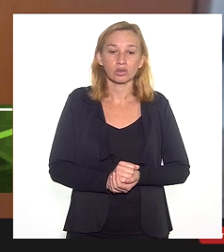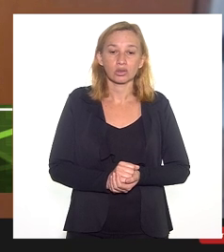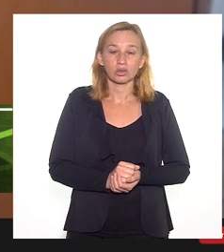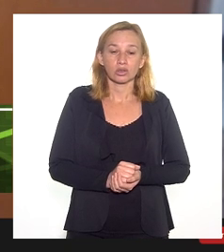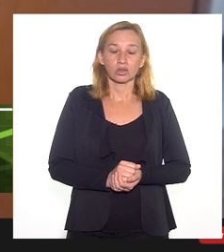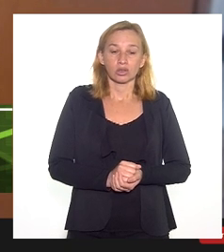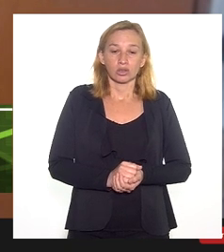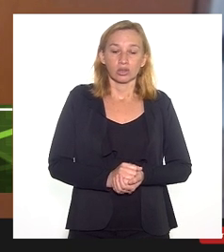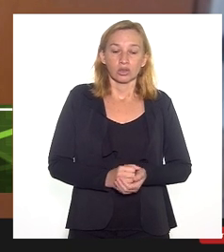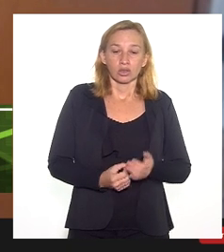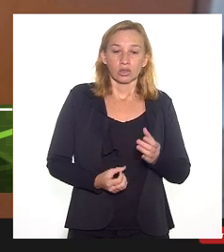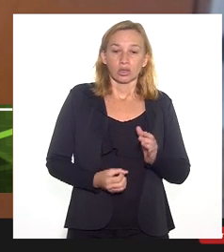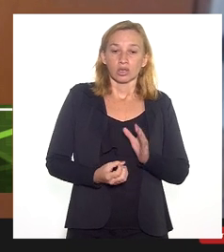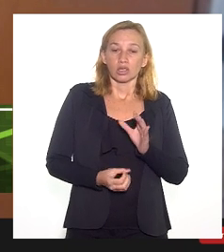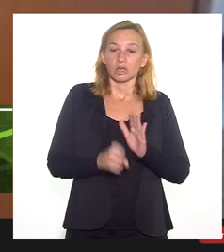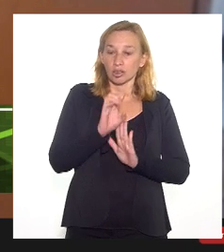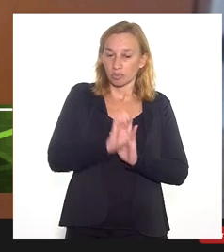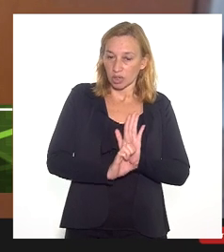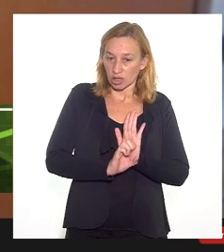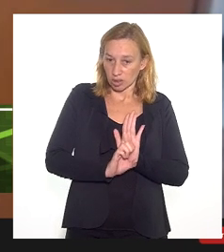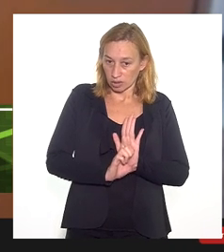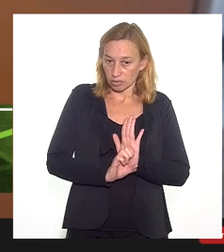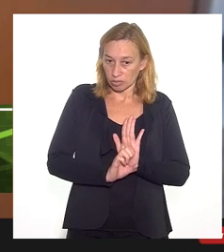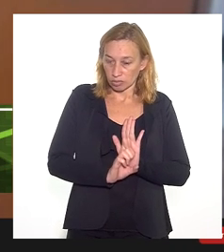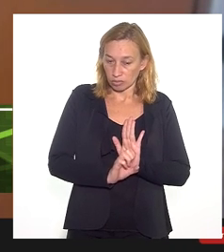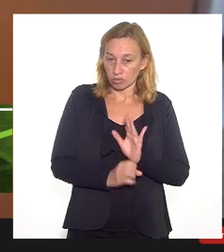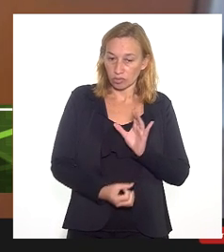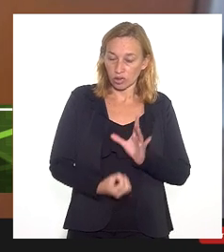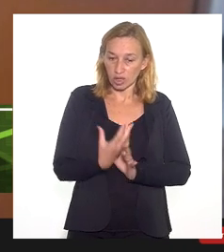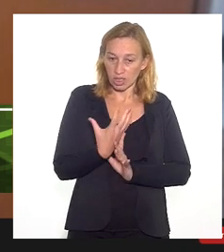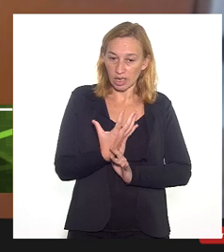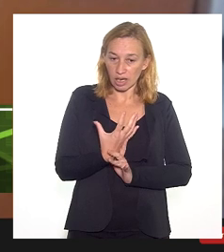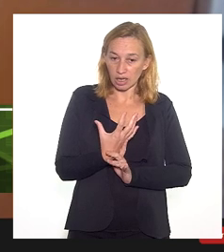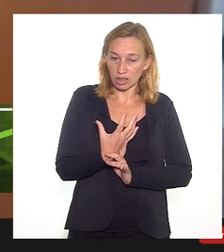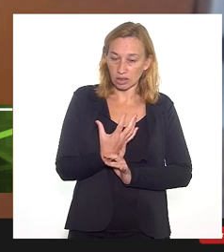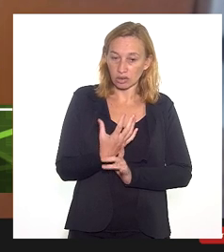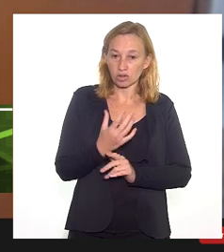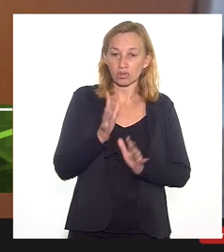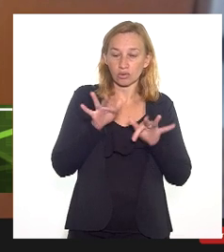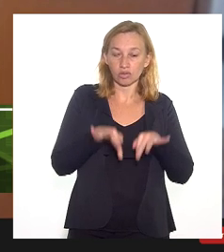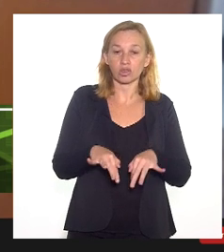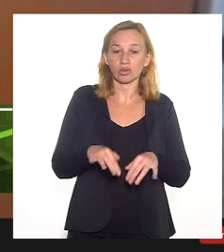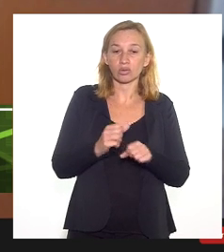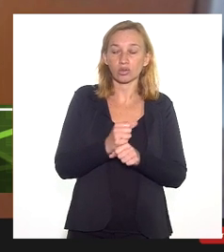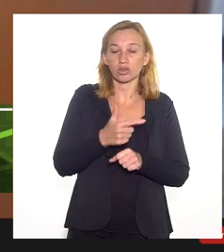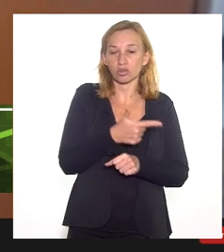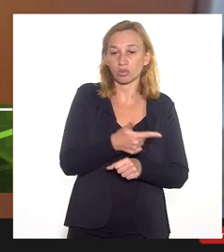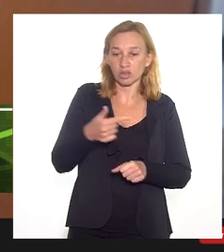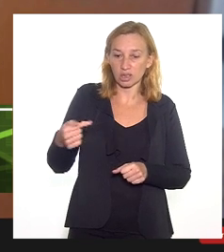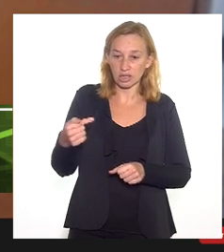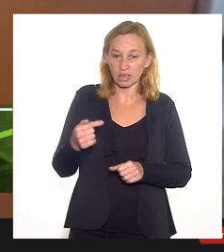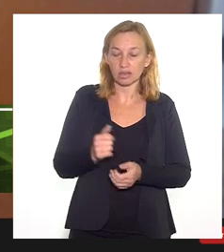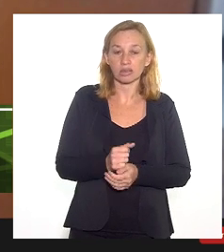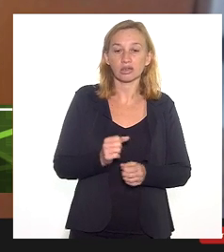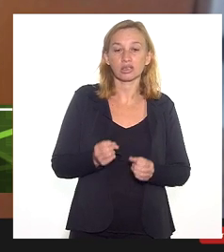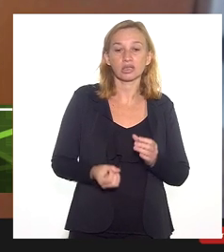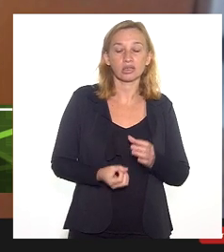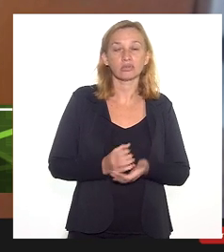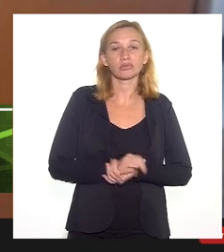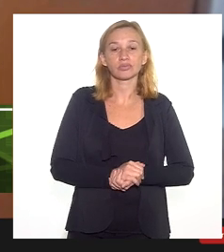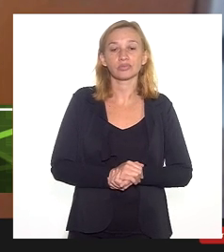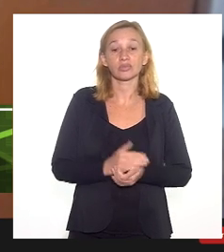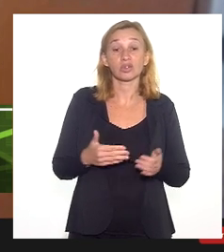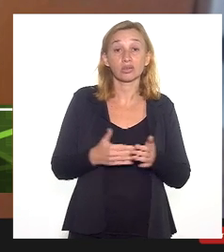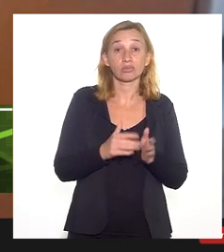por emenda constitucional aprovada na Assembleia Legislativa. no final do ano de 2017. No entanto,